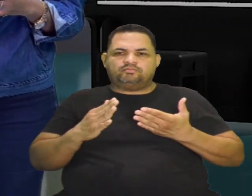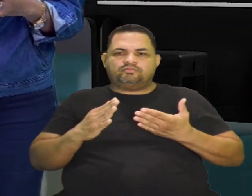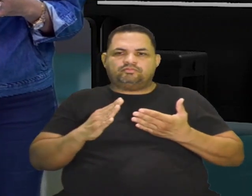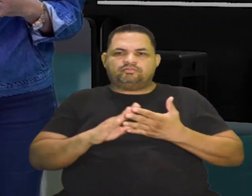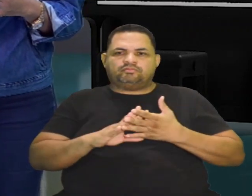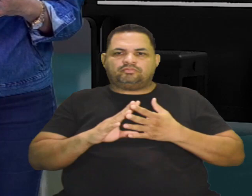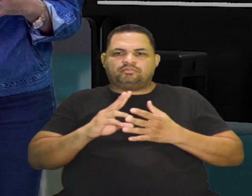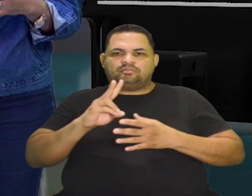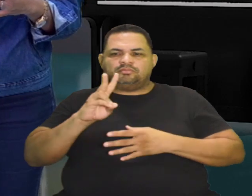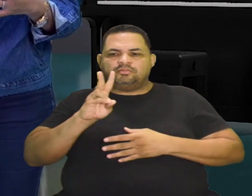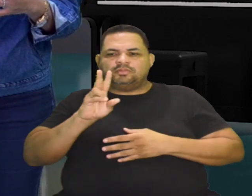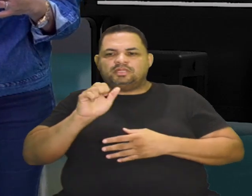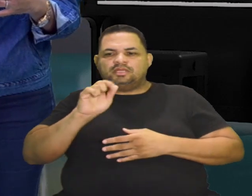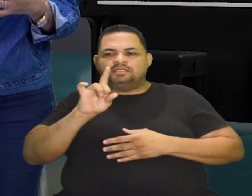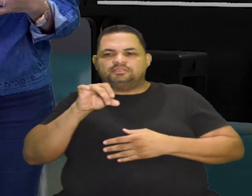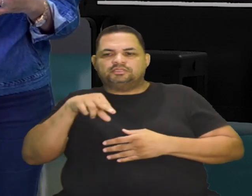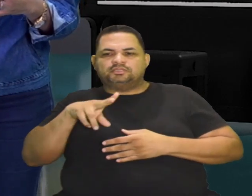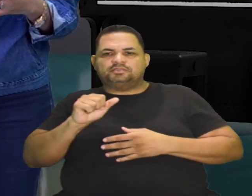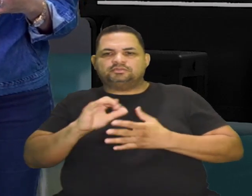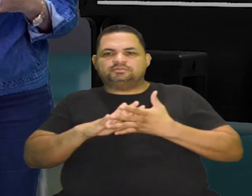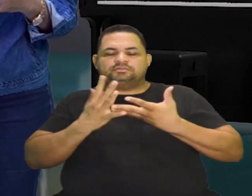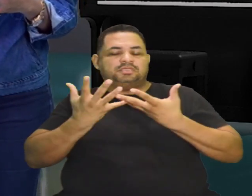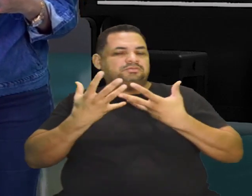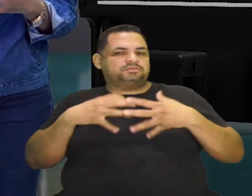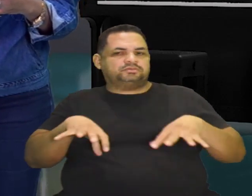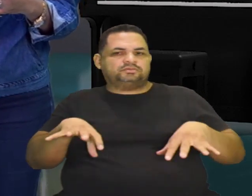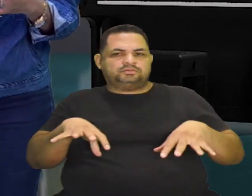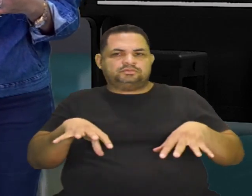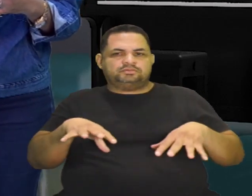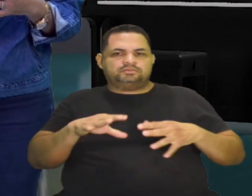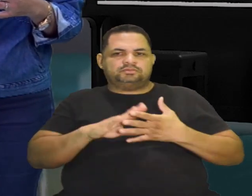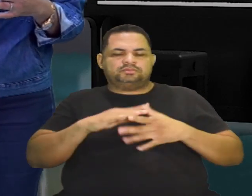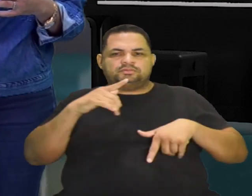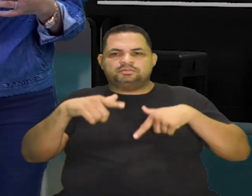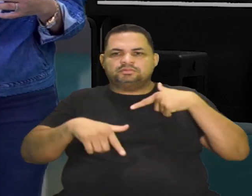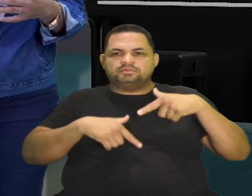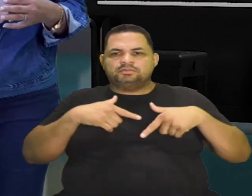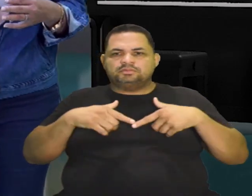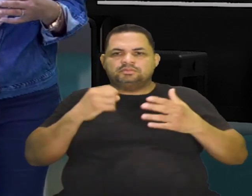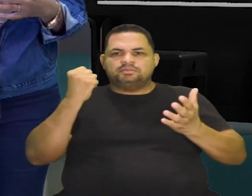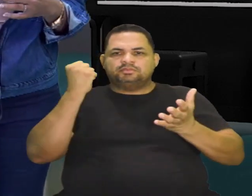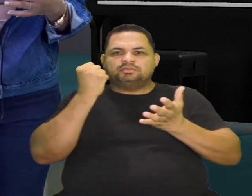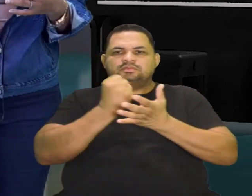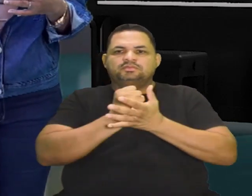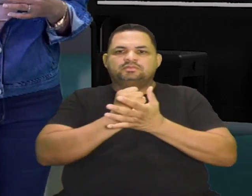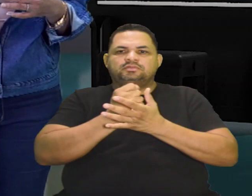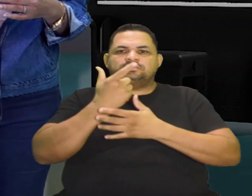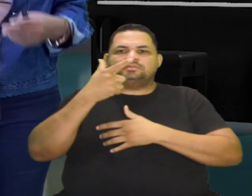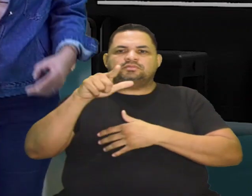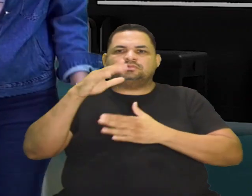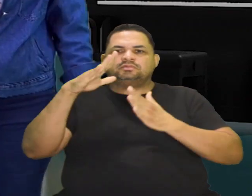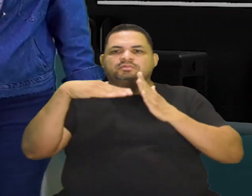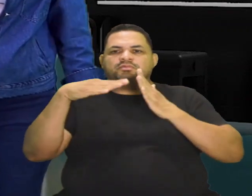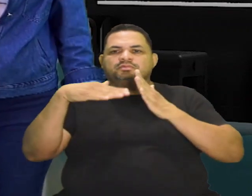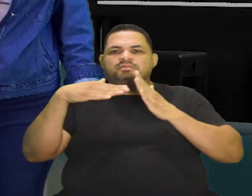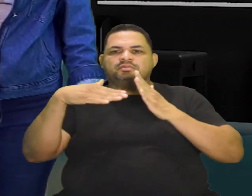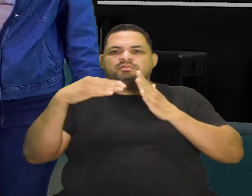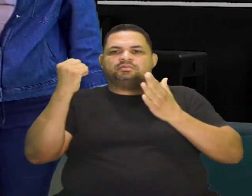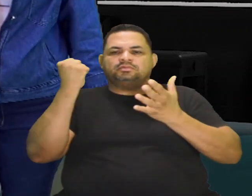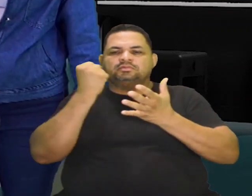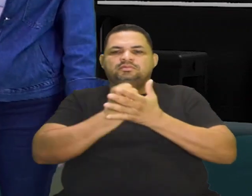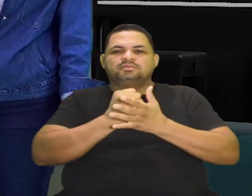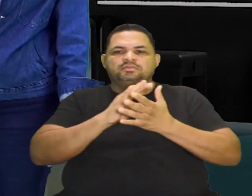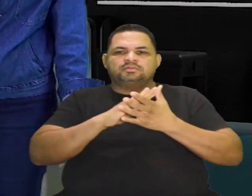Vaticano não aceitou, não concordou com alguns trabalhos e contratou, parece que, outro pintor para